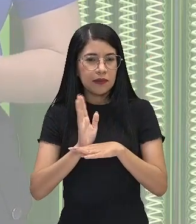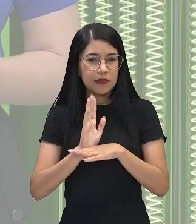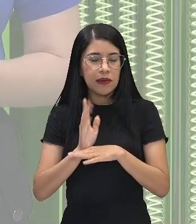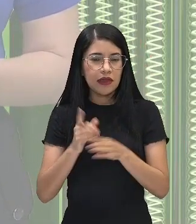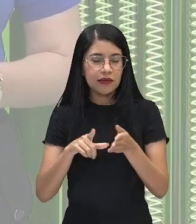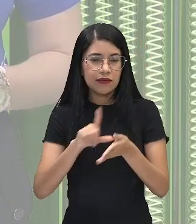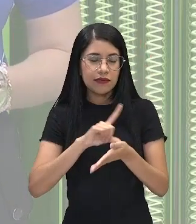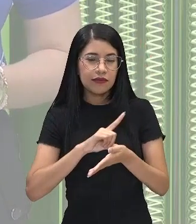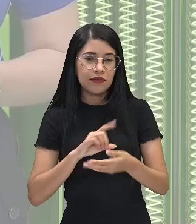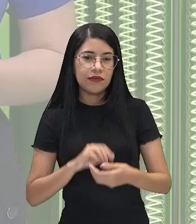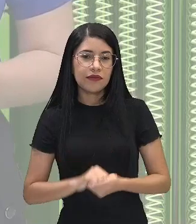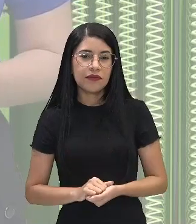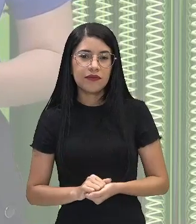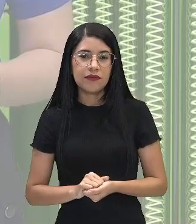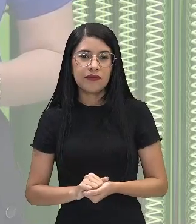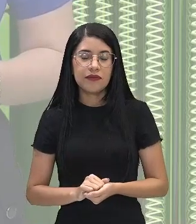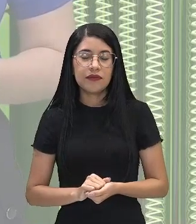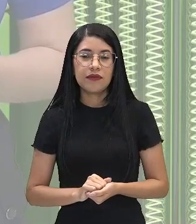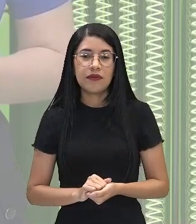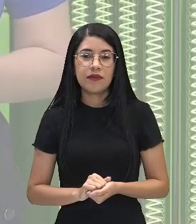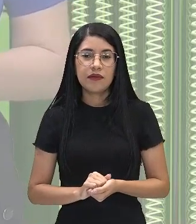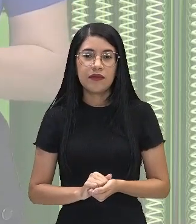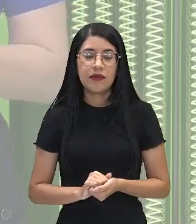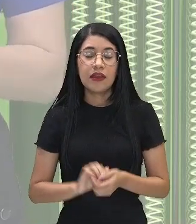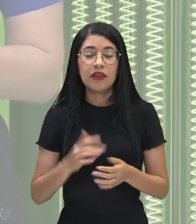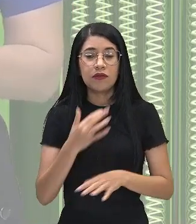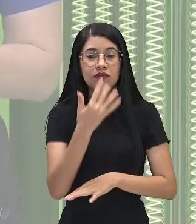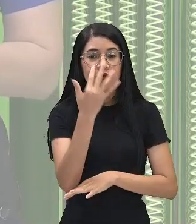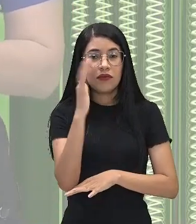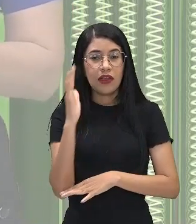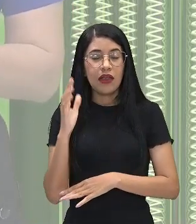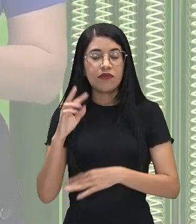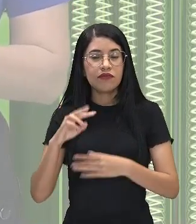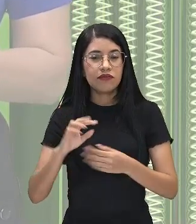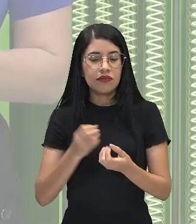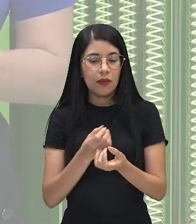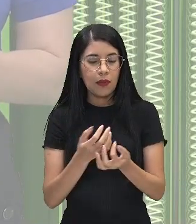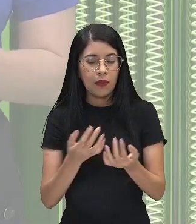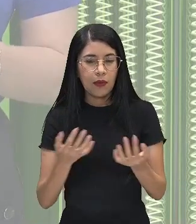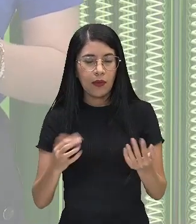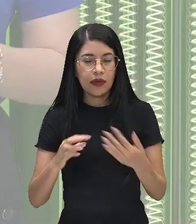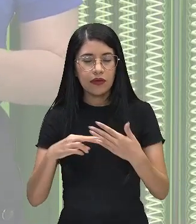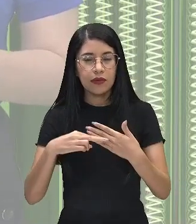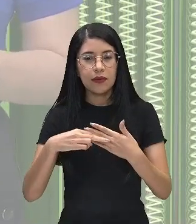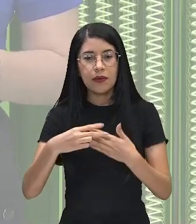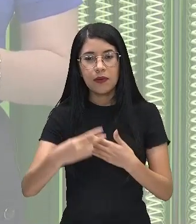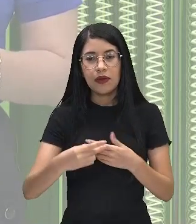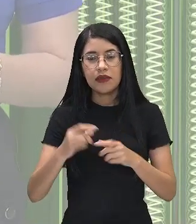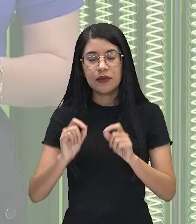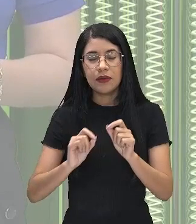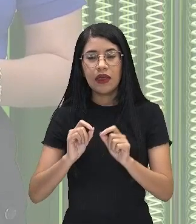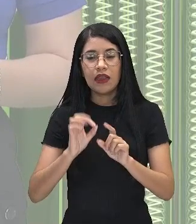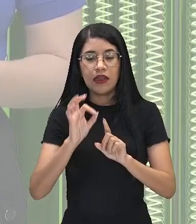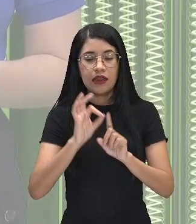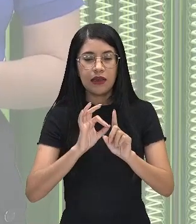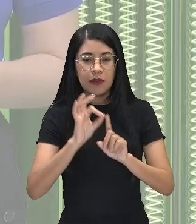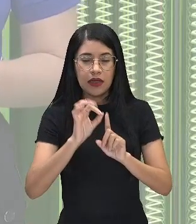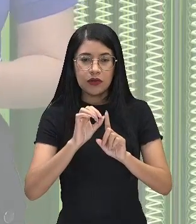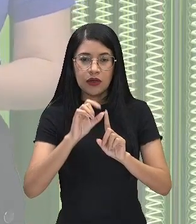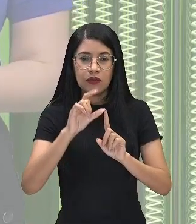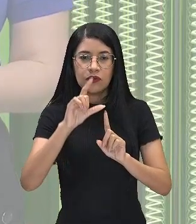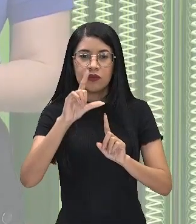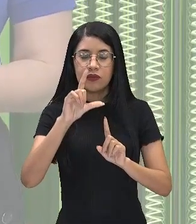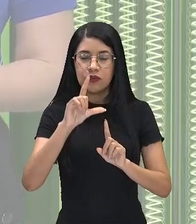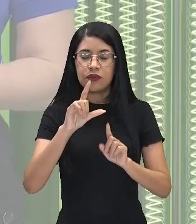imagens, certo? Então, os incêndios florestais que foram consequência do aumento da